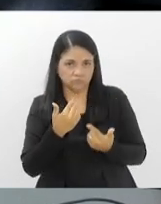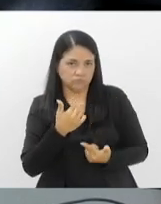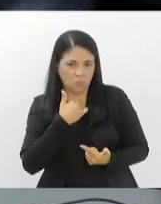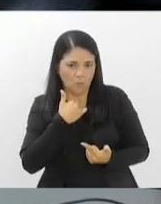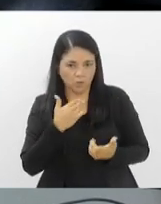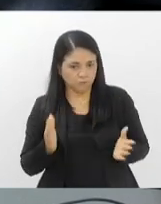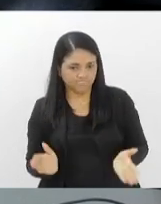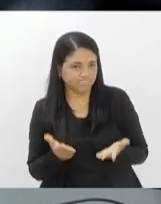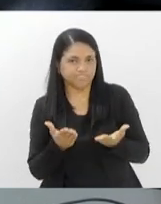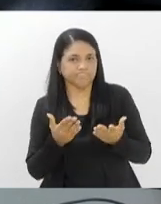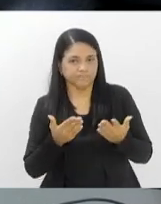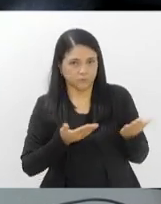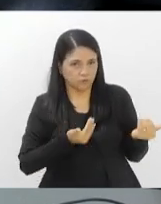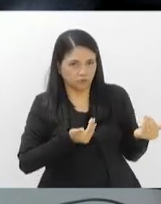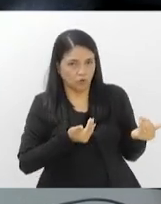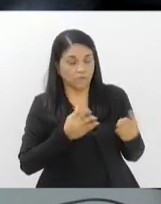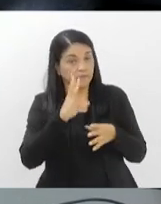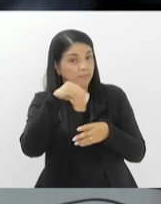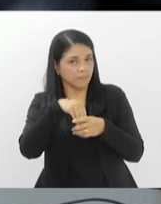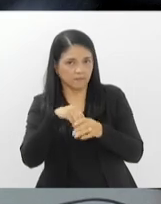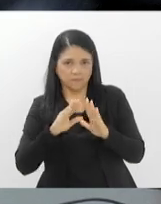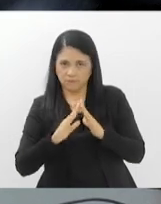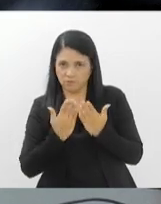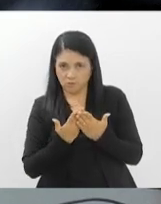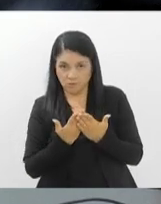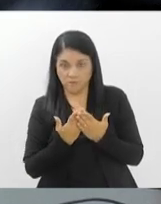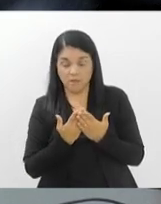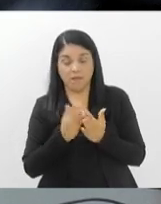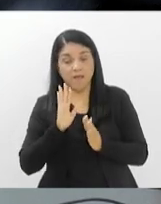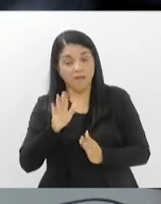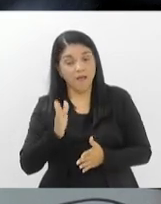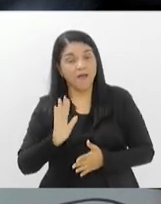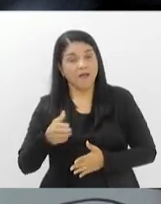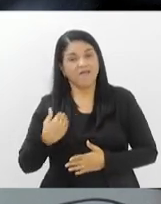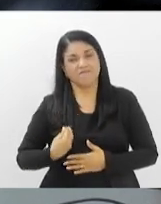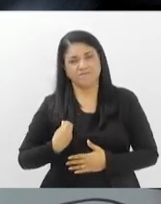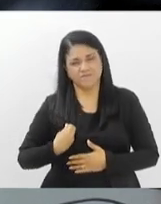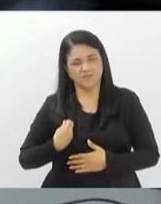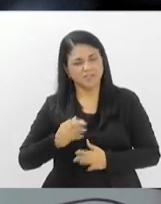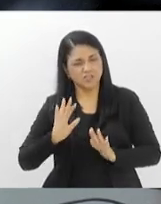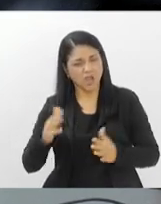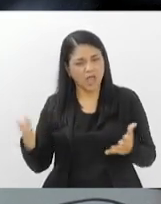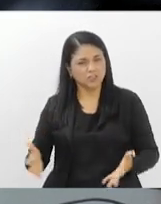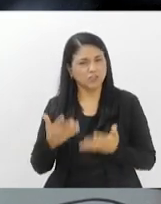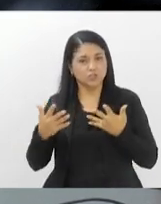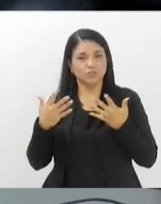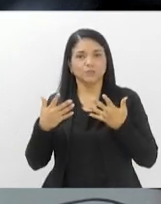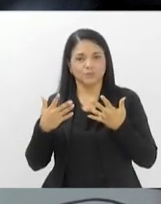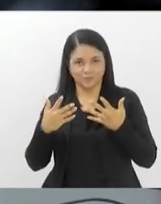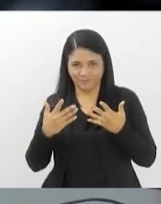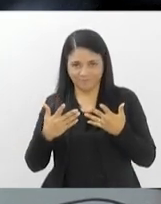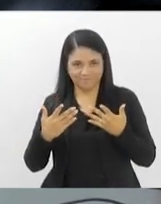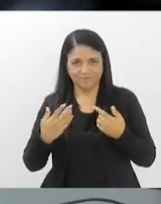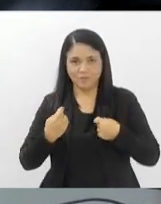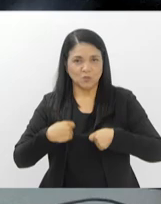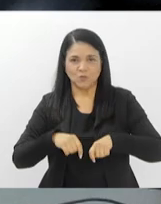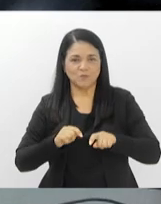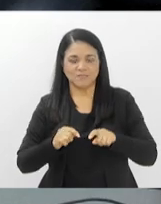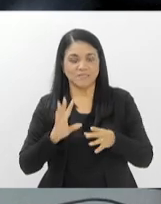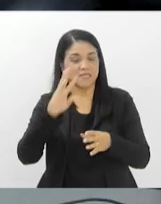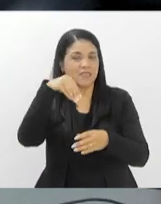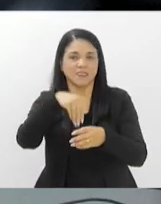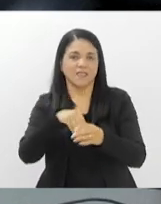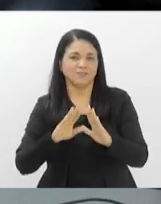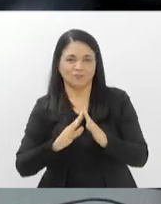a esse tipo de prática no ambiente escolar. Né? A vida já nos gera uma série de estímulos que não precisam ser realizados no ambiente